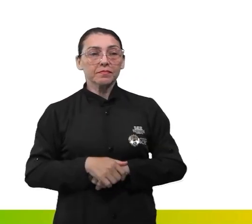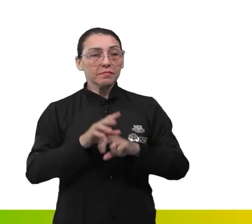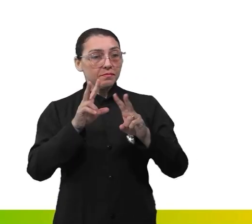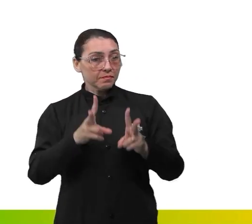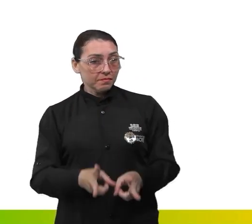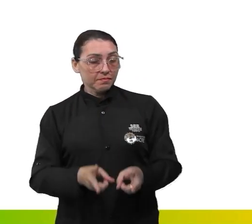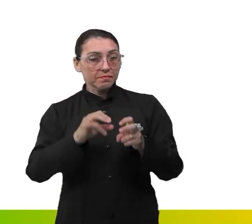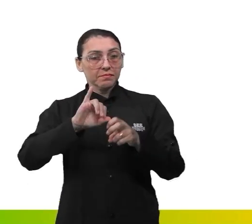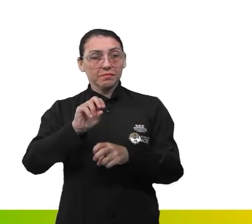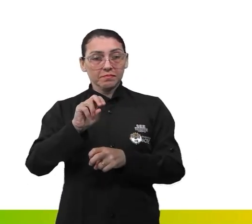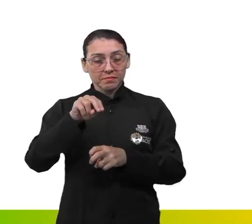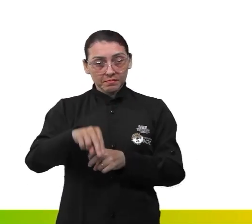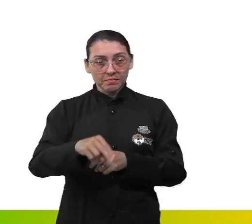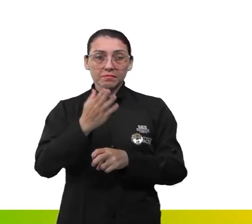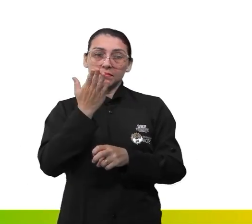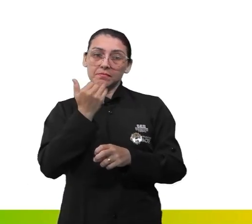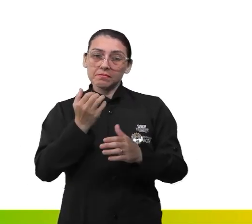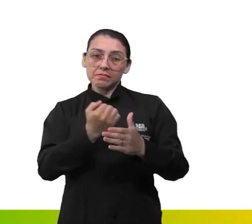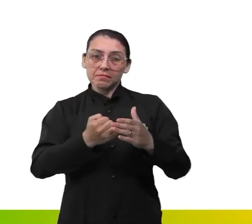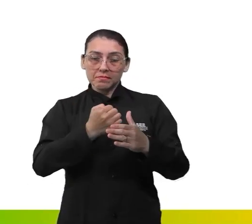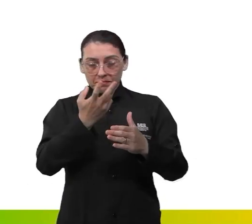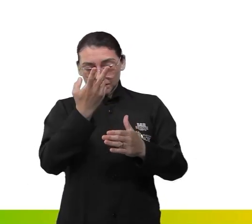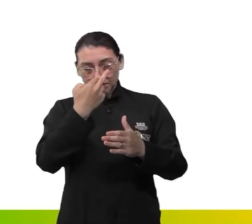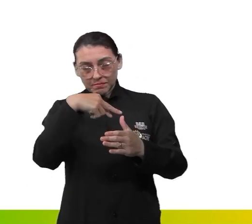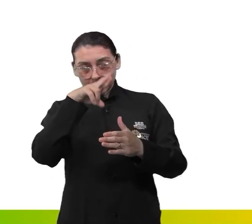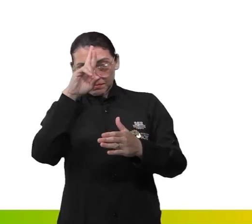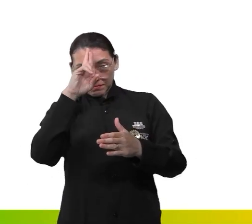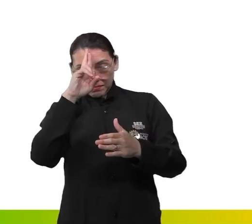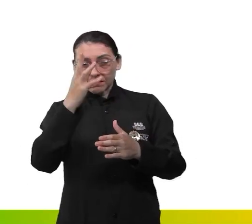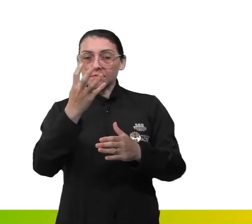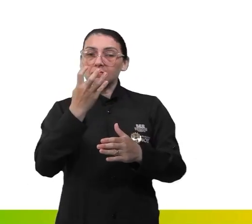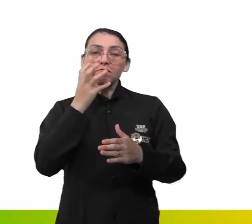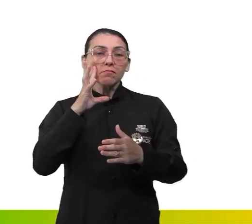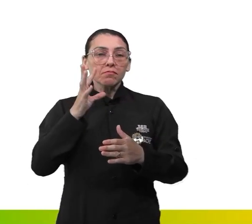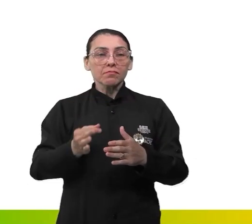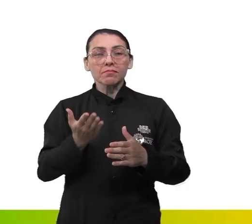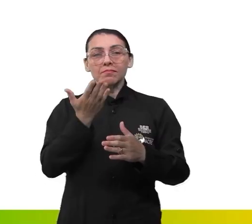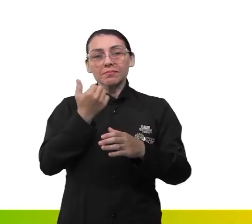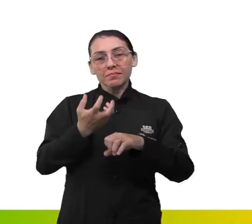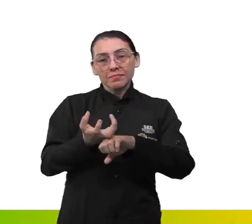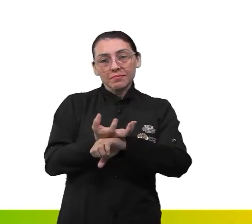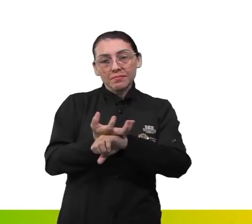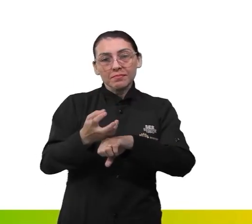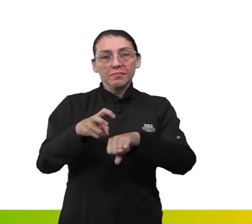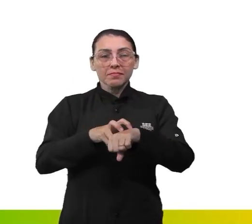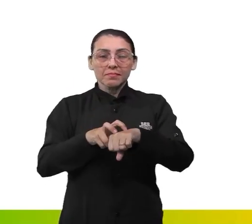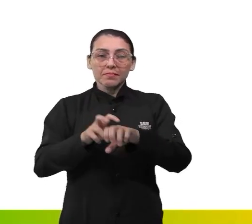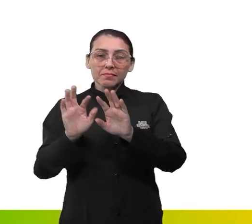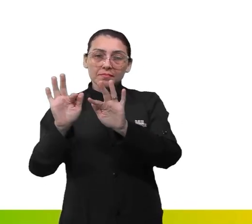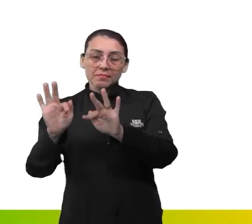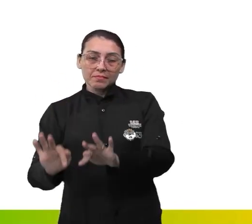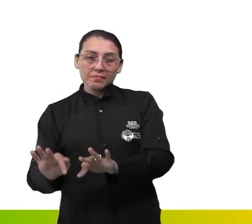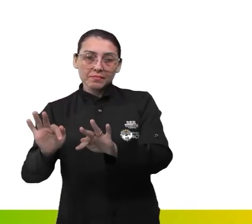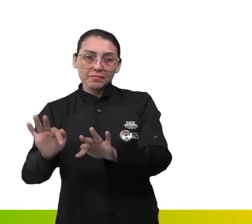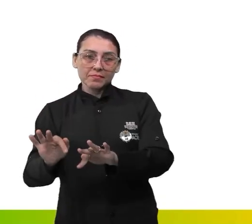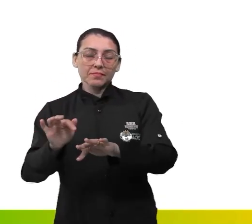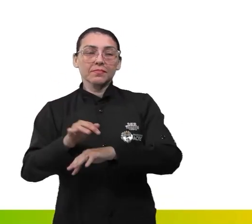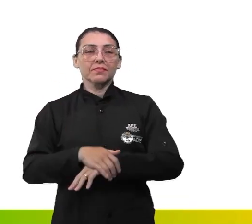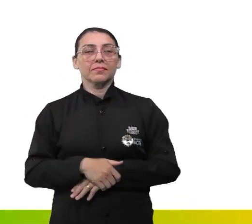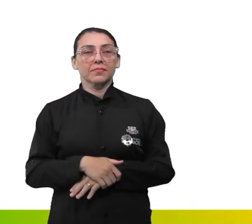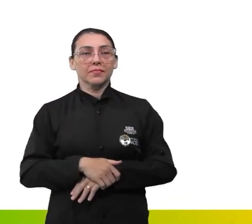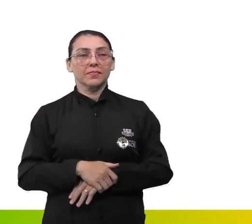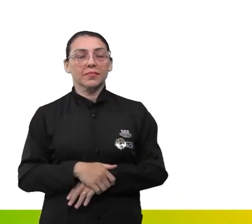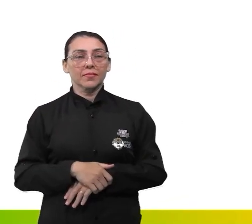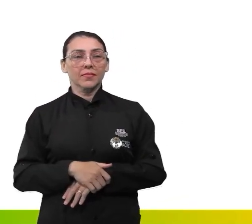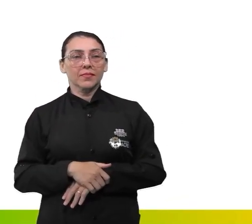perceber que John está preparando o jantar, Odd decide comer grama. E aí, lá no finalzinho, isso é muito